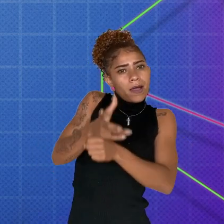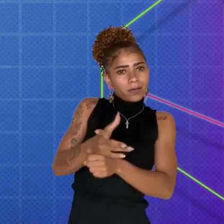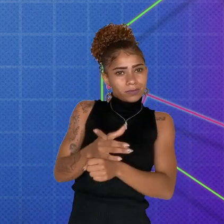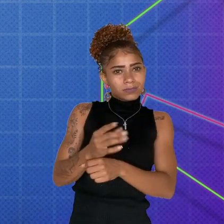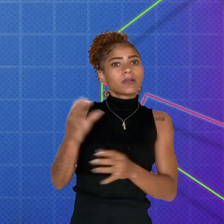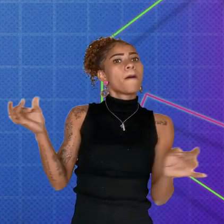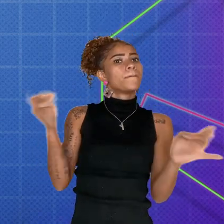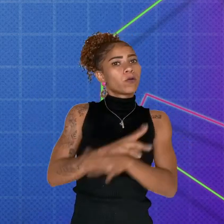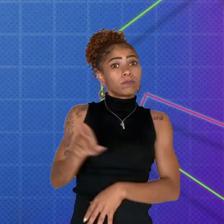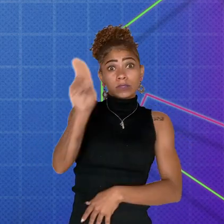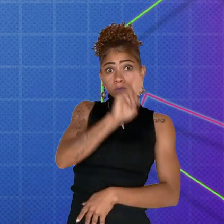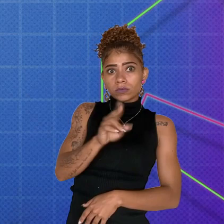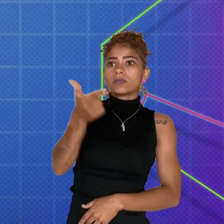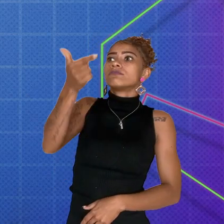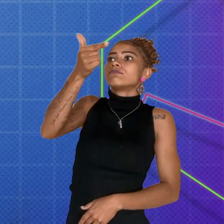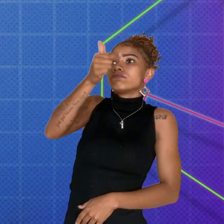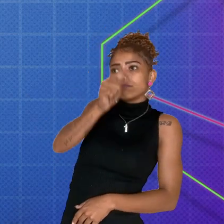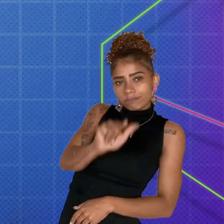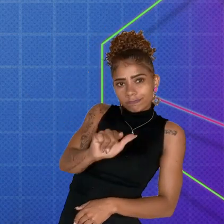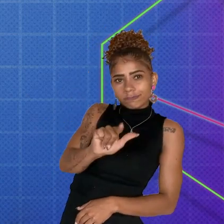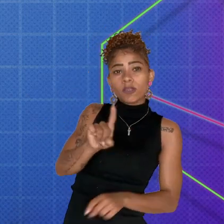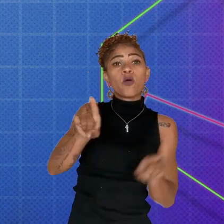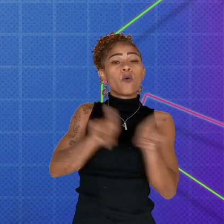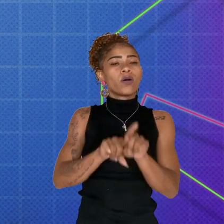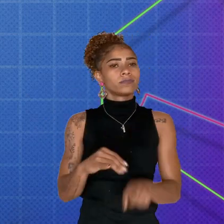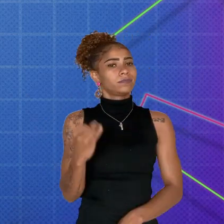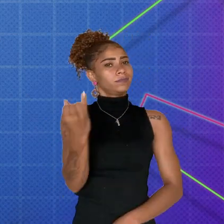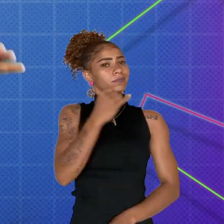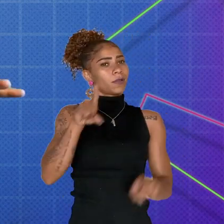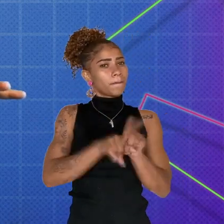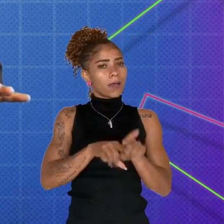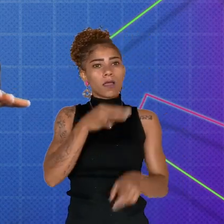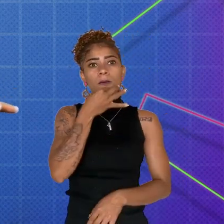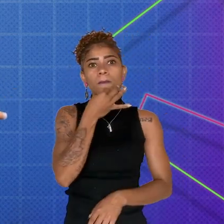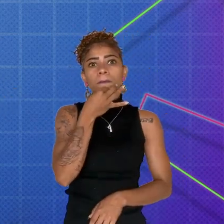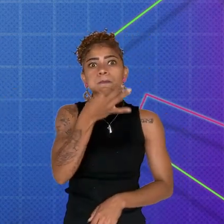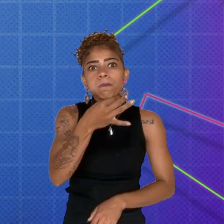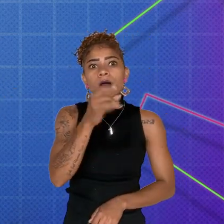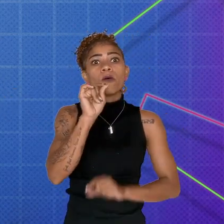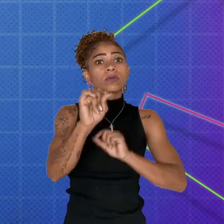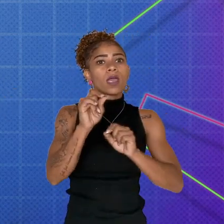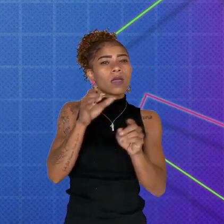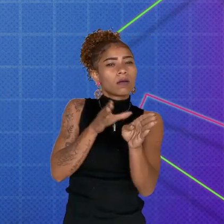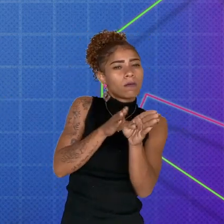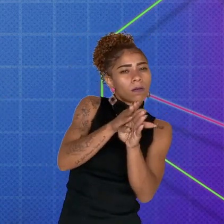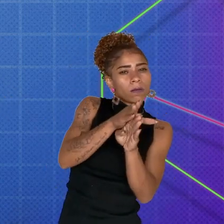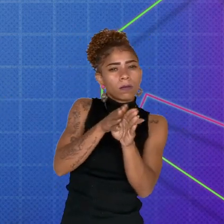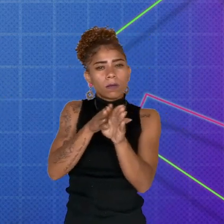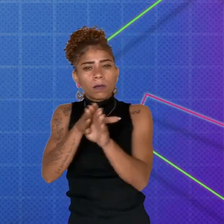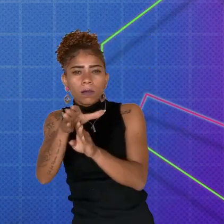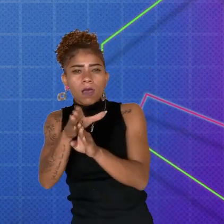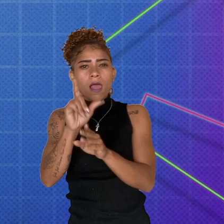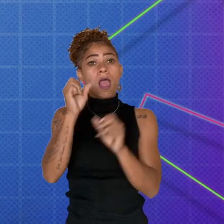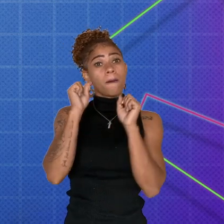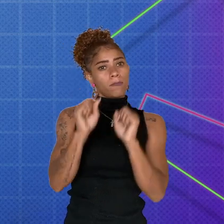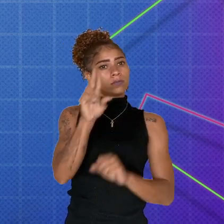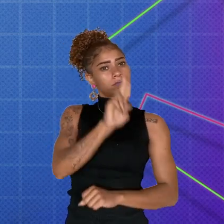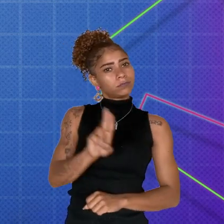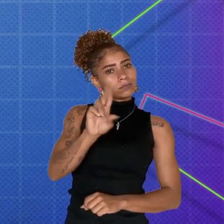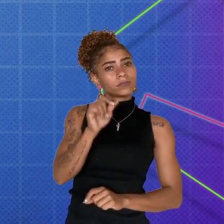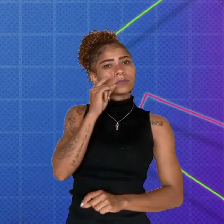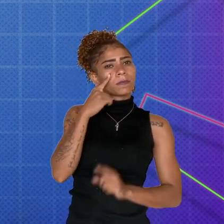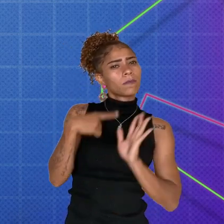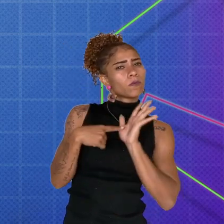jogador que a arma está pronta para ser usada novamente. Outra função importante dos efeitos sonoros é a orientação do jogador. Eles podem